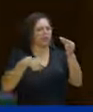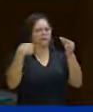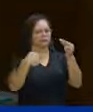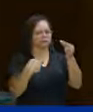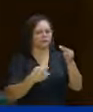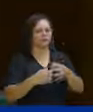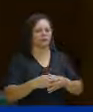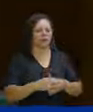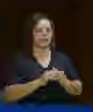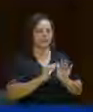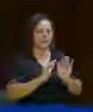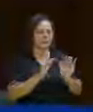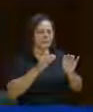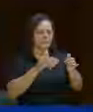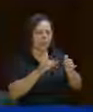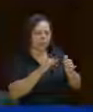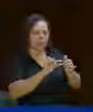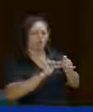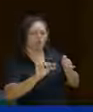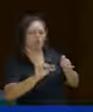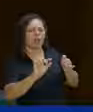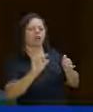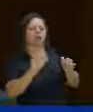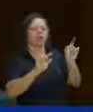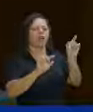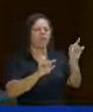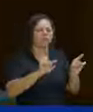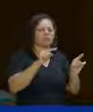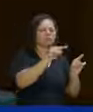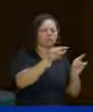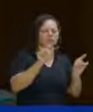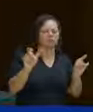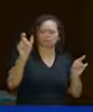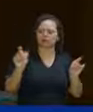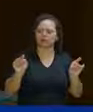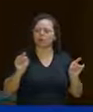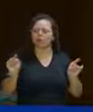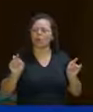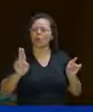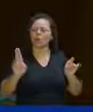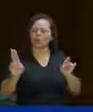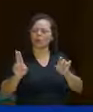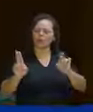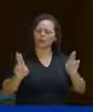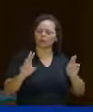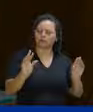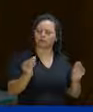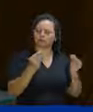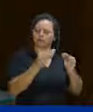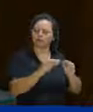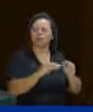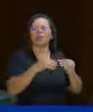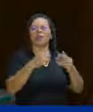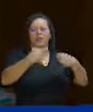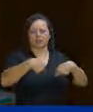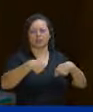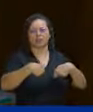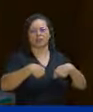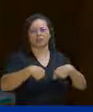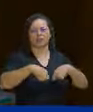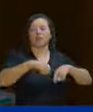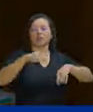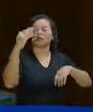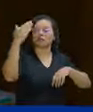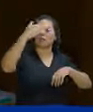indicar especificamente os identificadores internos nos quais estariam as comprovações, fecho